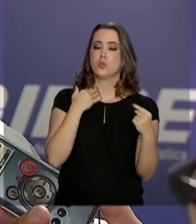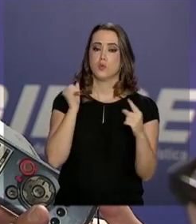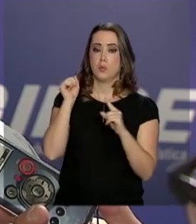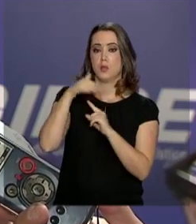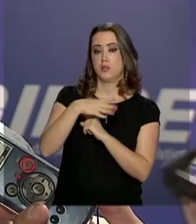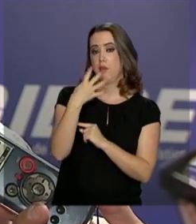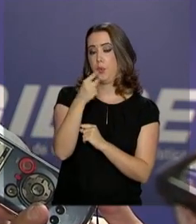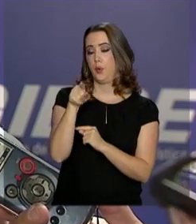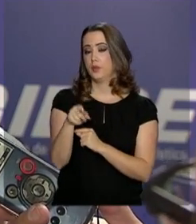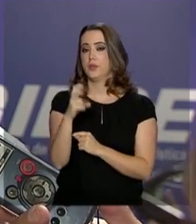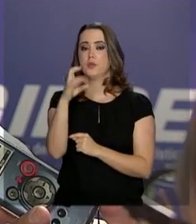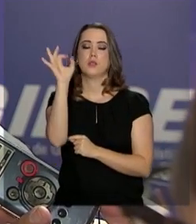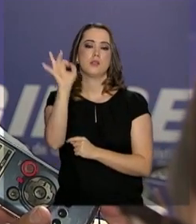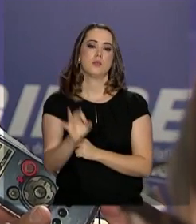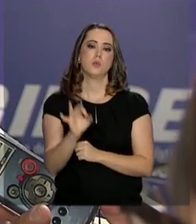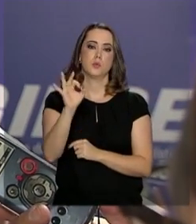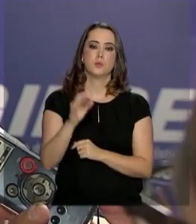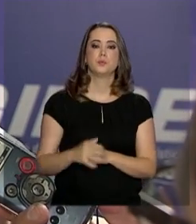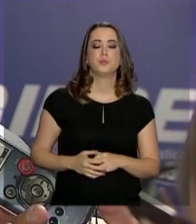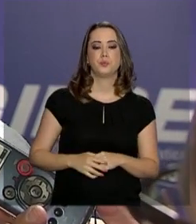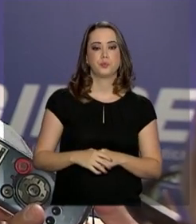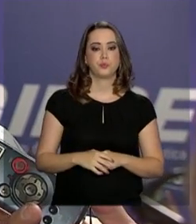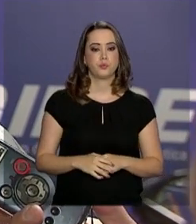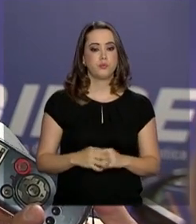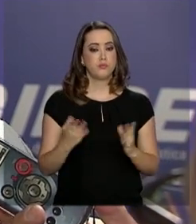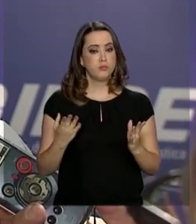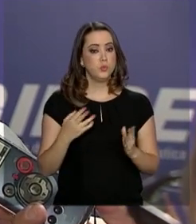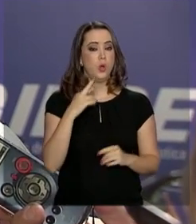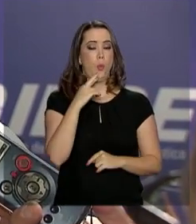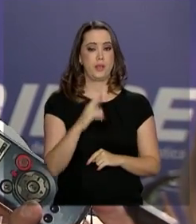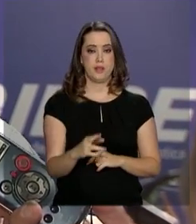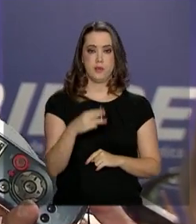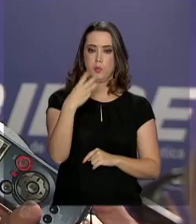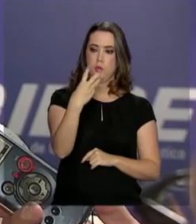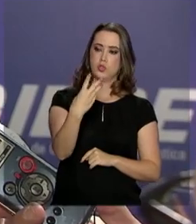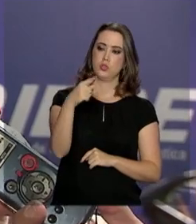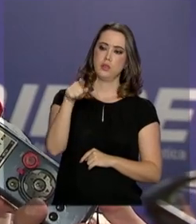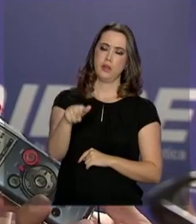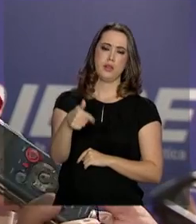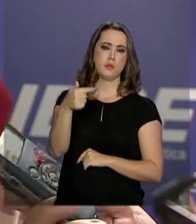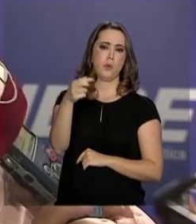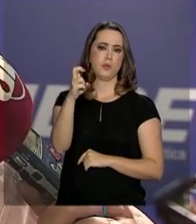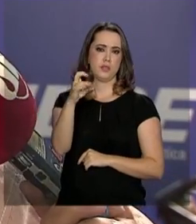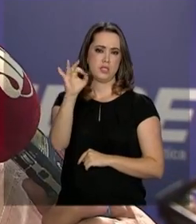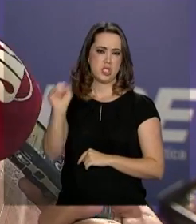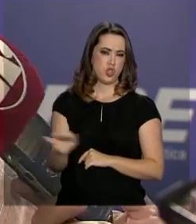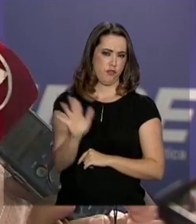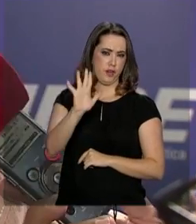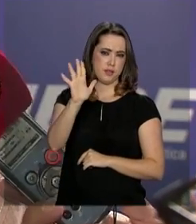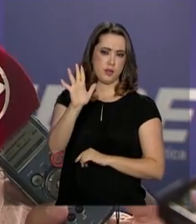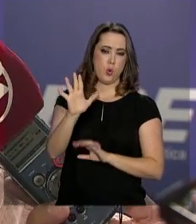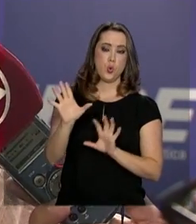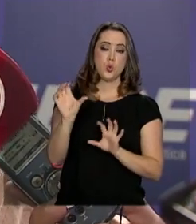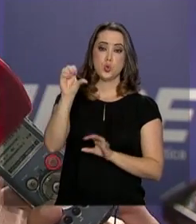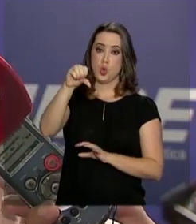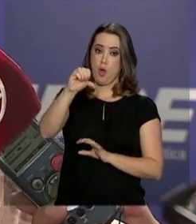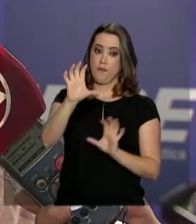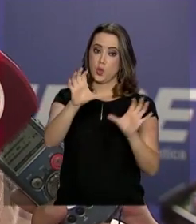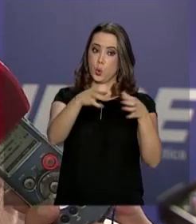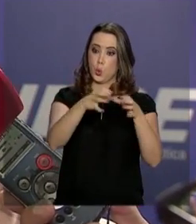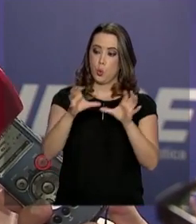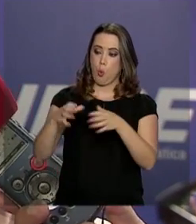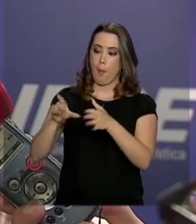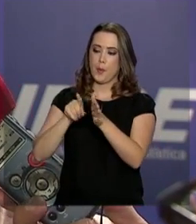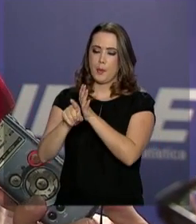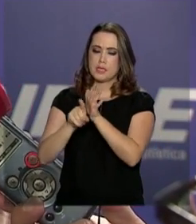Central de 4,5% para o ano de 2018. Nesse resultado de 3,75%, dos 9 grupos de produtos e serviços pesquisados pelo